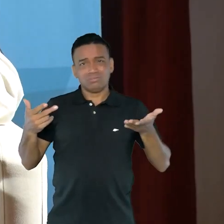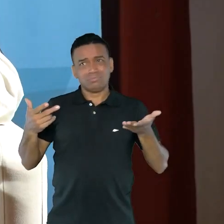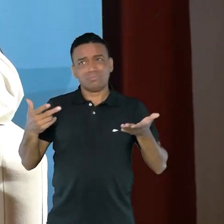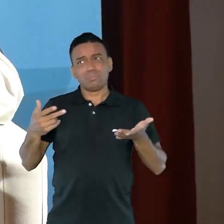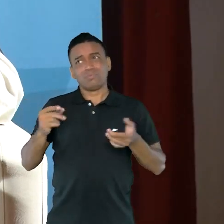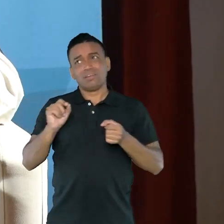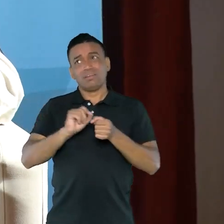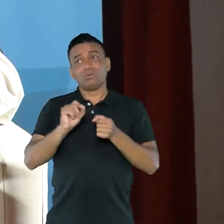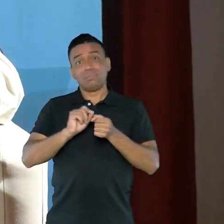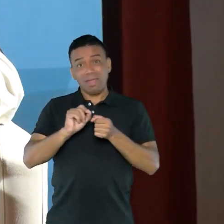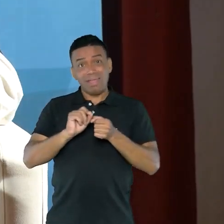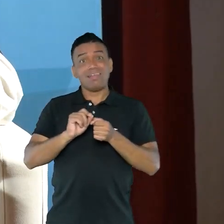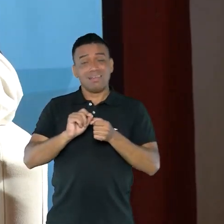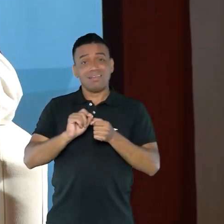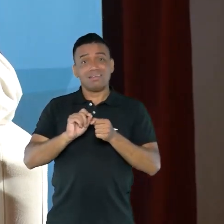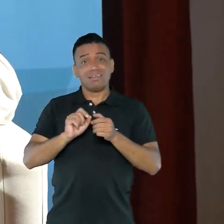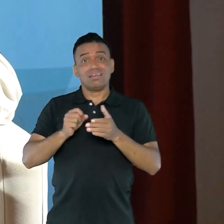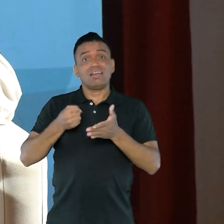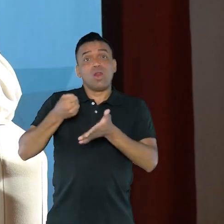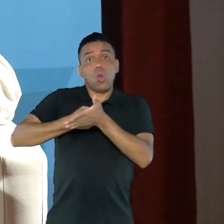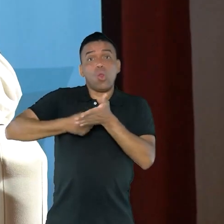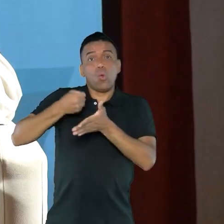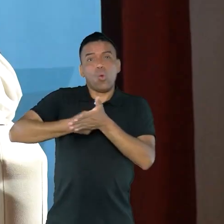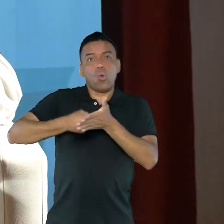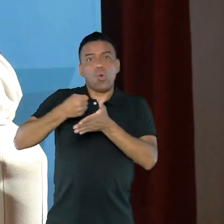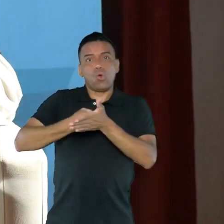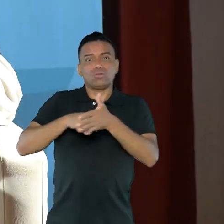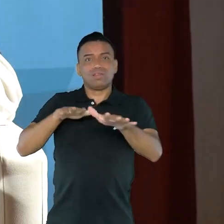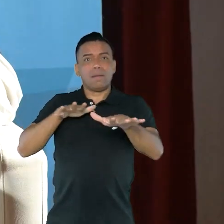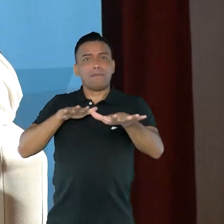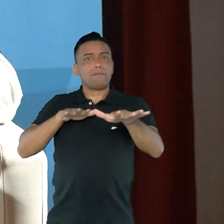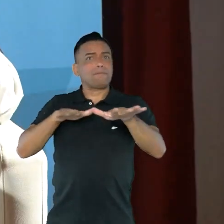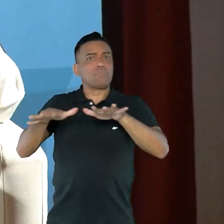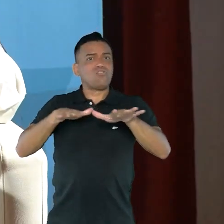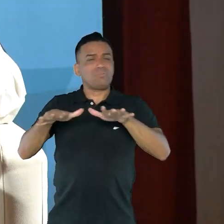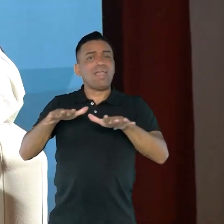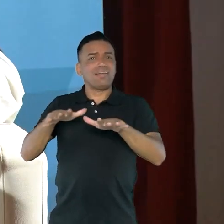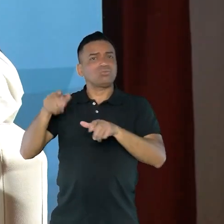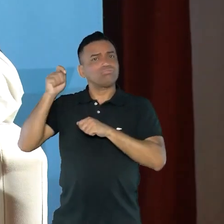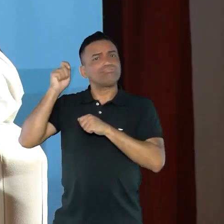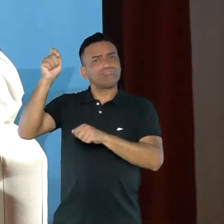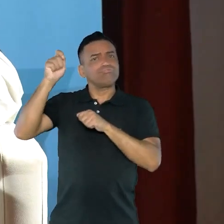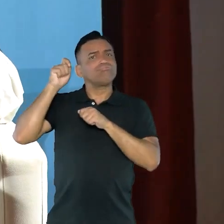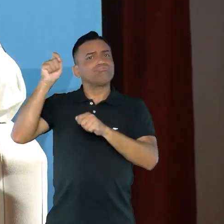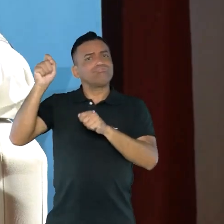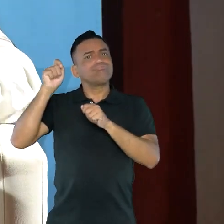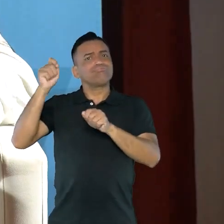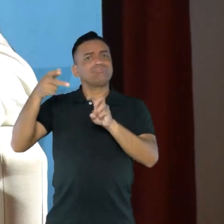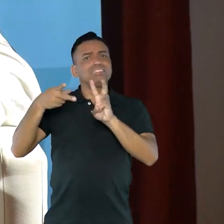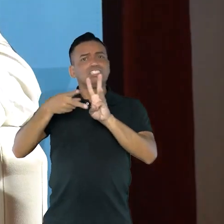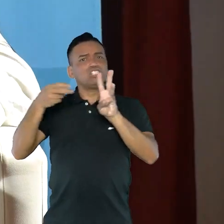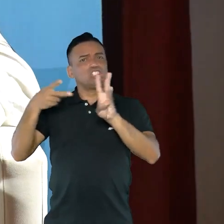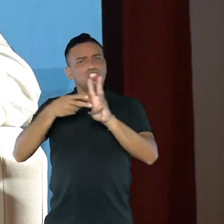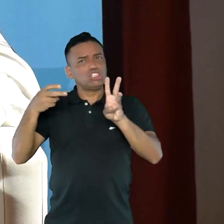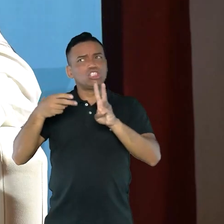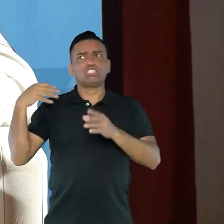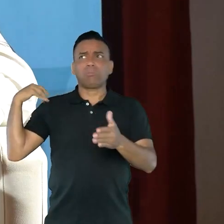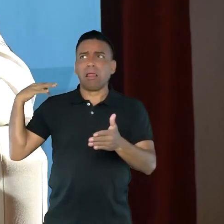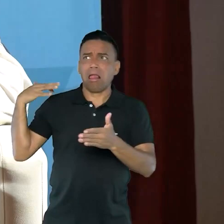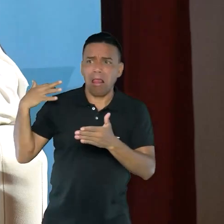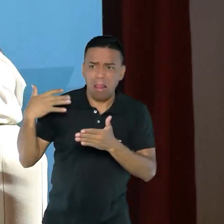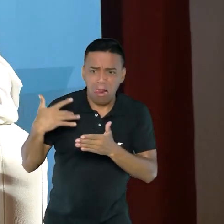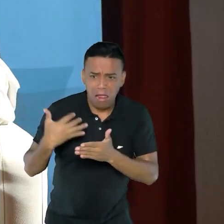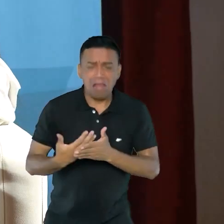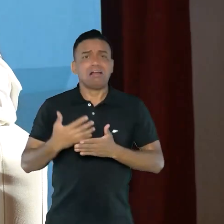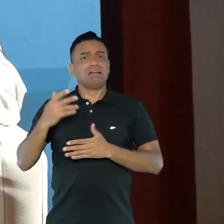parte de uma luta, né? Que um movimento indígena historicamente há muito tempo tem